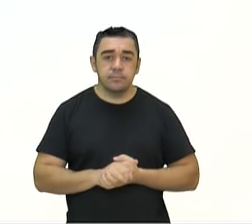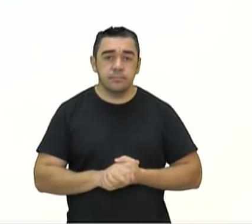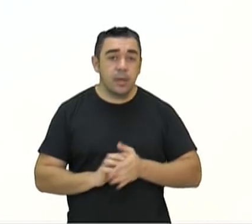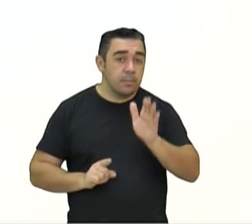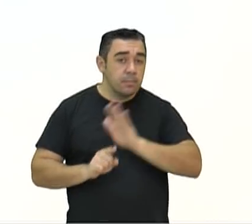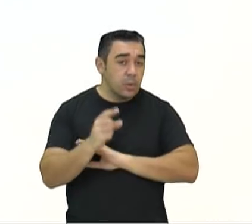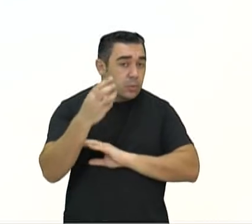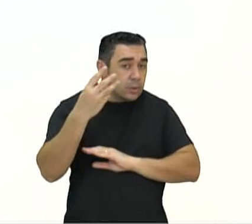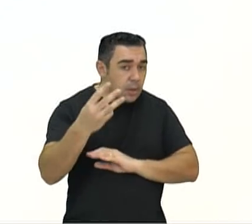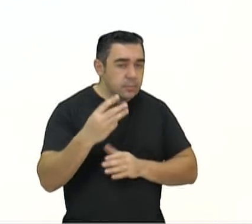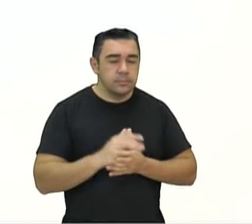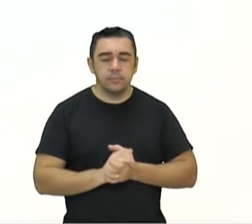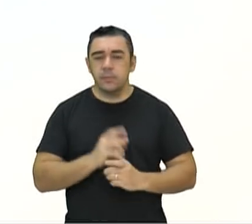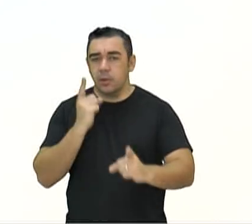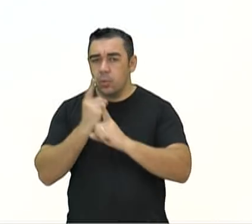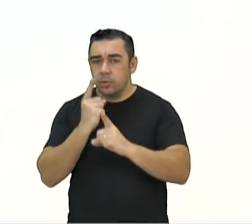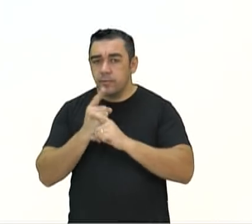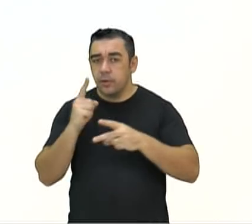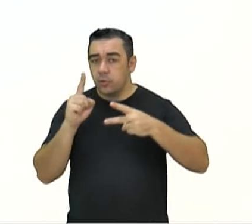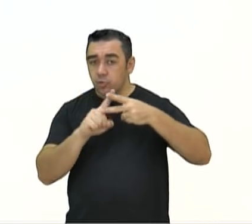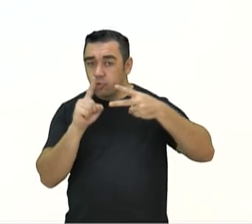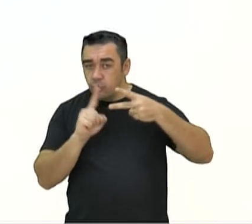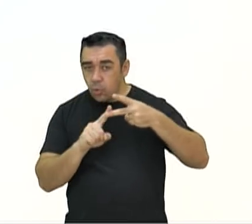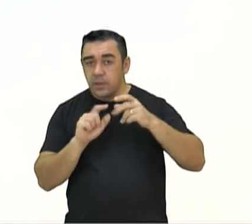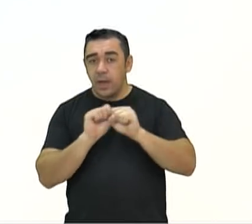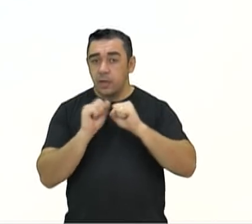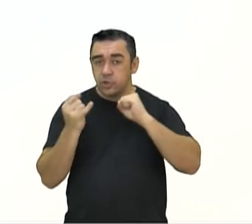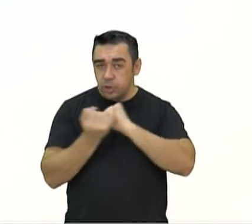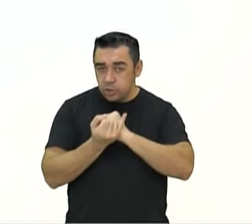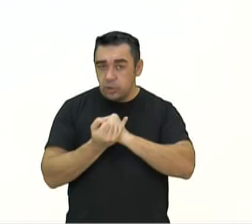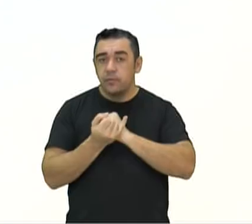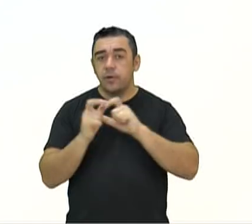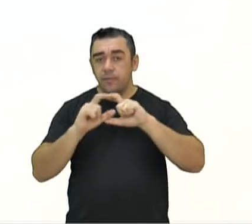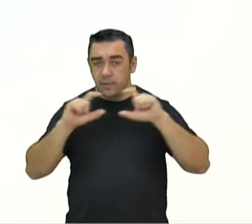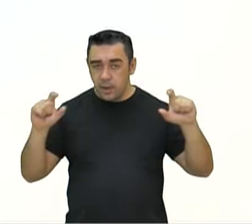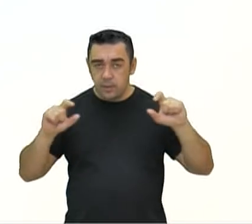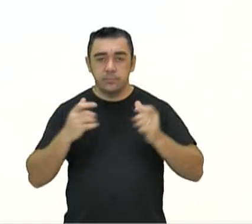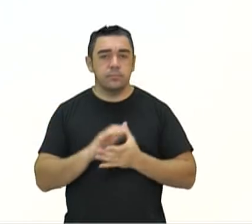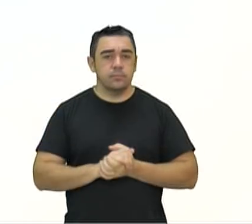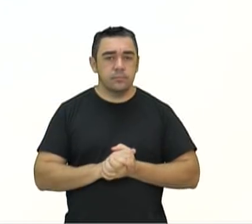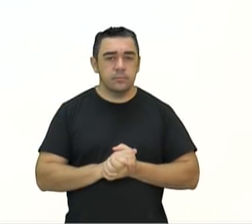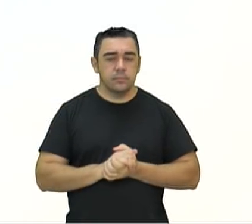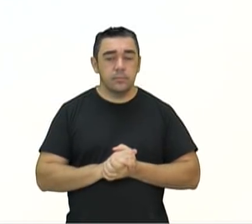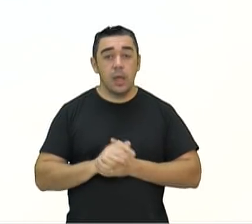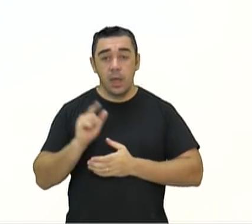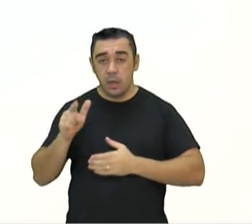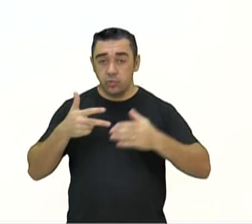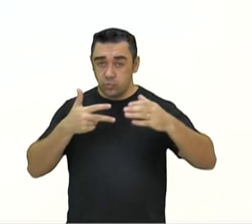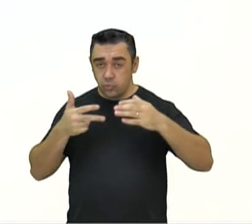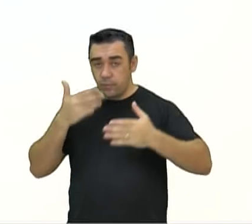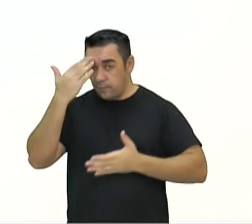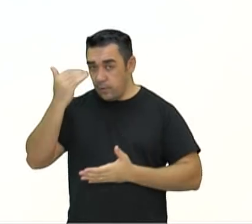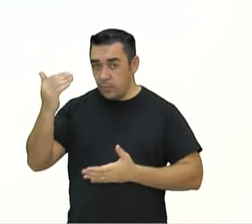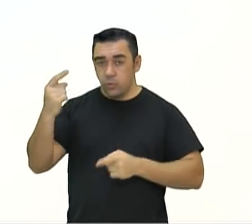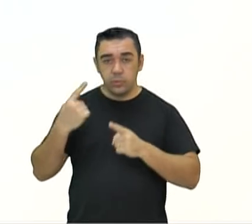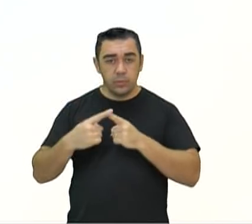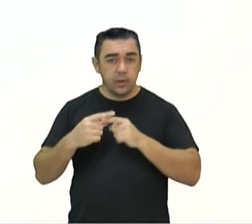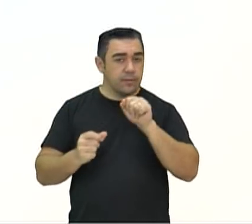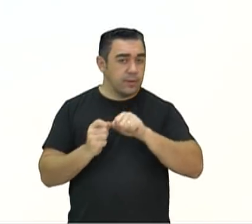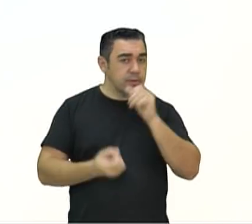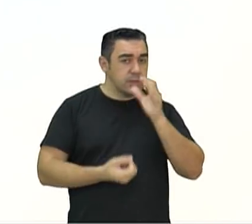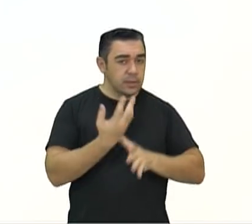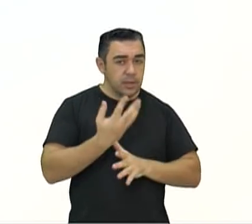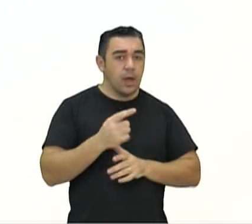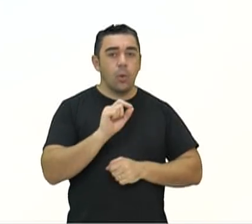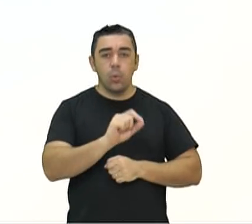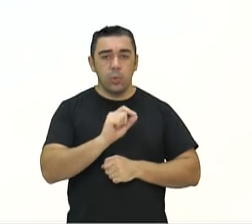Questão 3. Identifique 2 adjetivos na frase. O estúdio fez fama graças à capacidade de criar